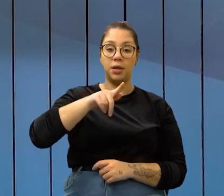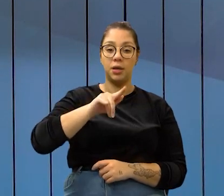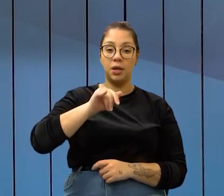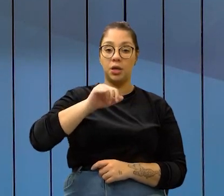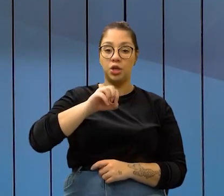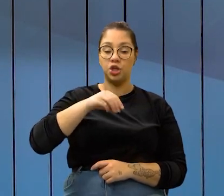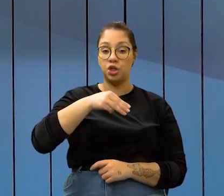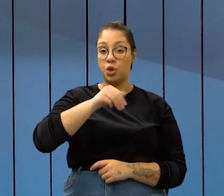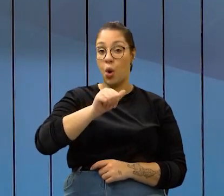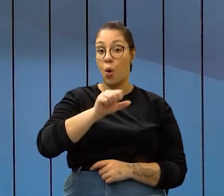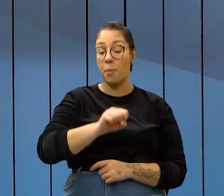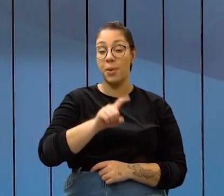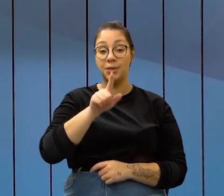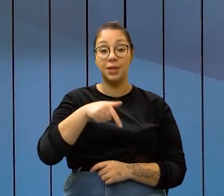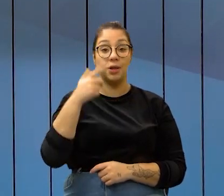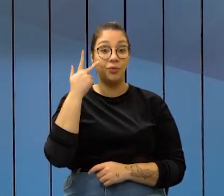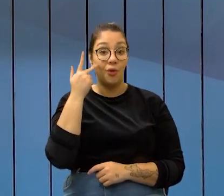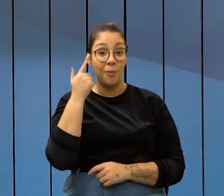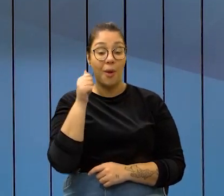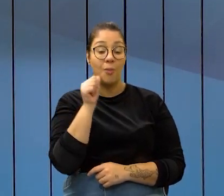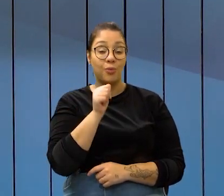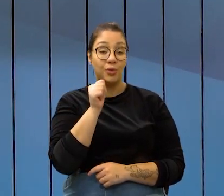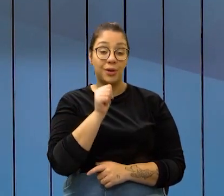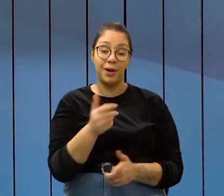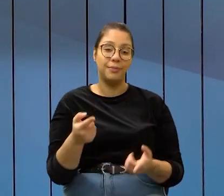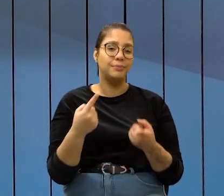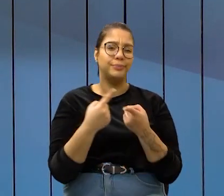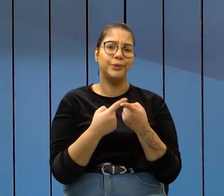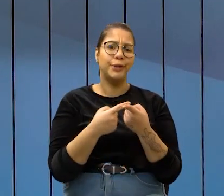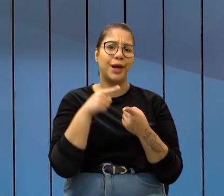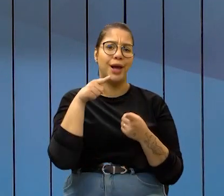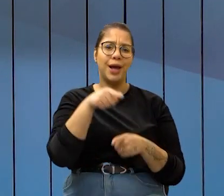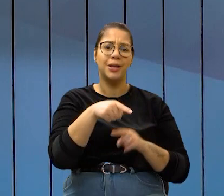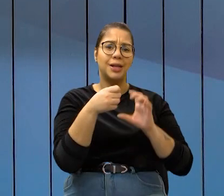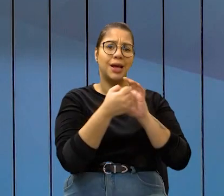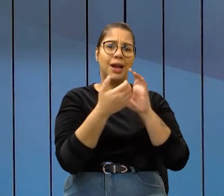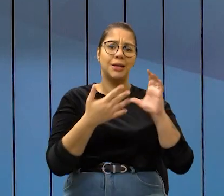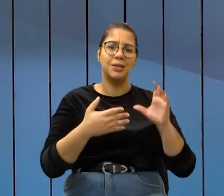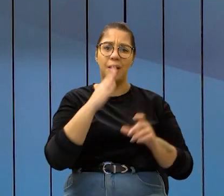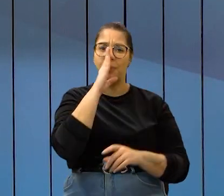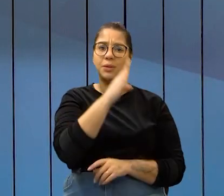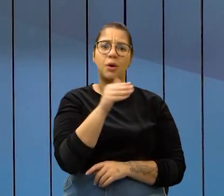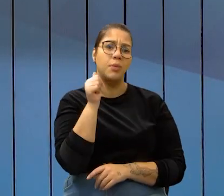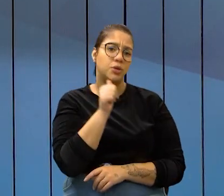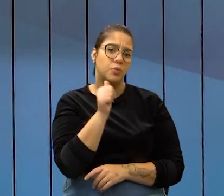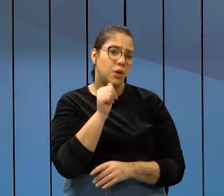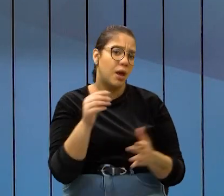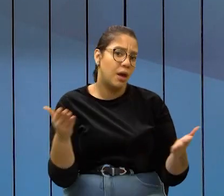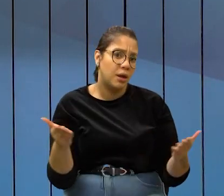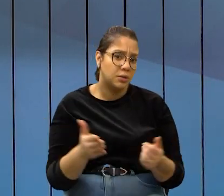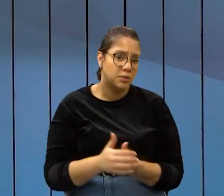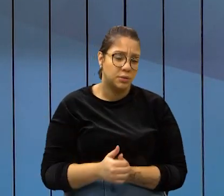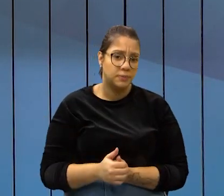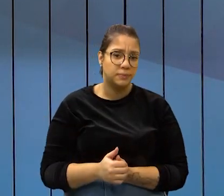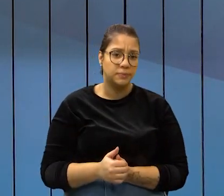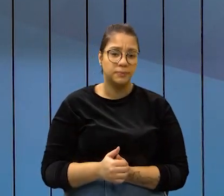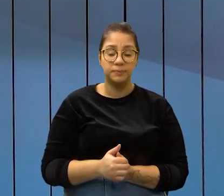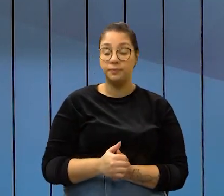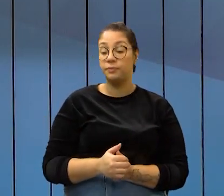meningiomas, que são mais comuns em mulheres. Por que essa característica de principalmente mulheres?